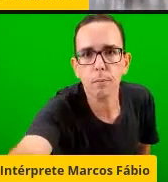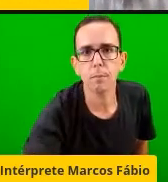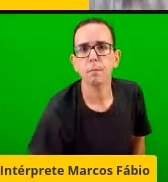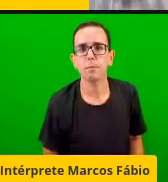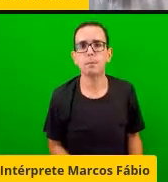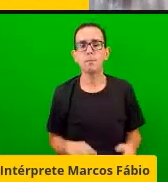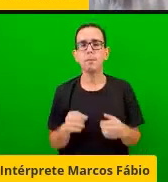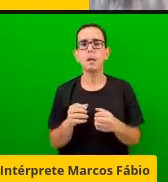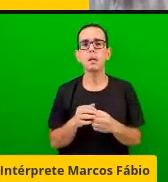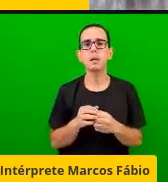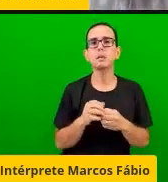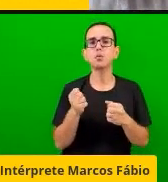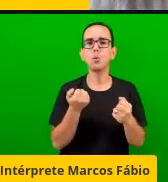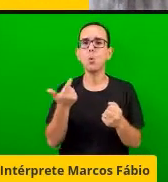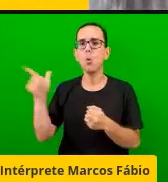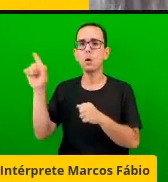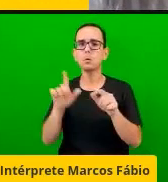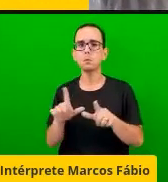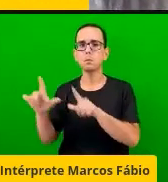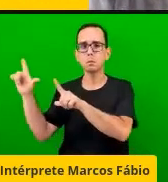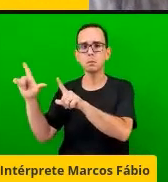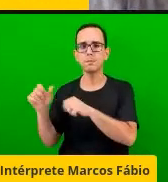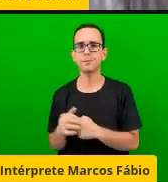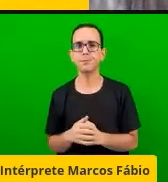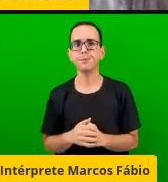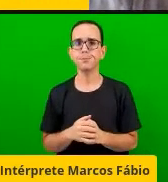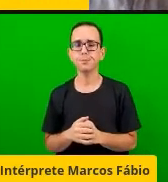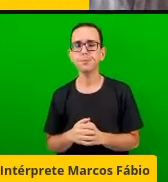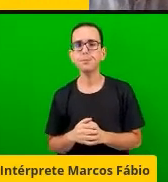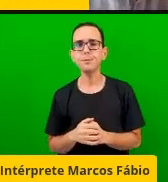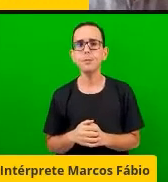Seguindo, no próximo slide, pessoal, a gente vai ter